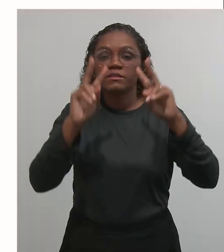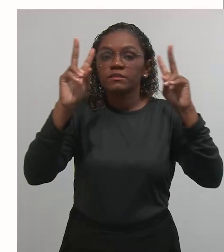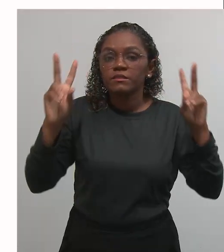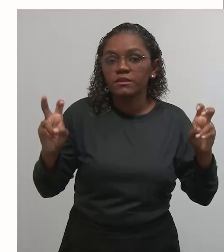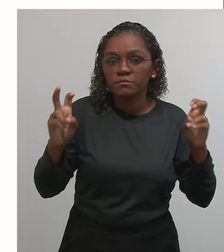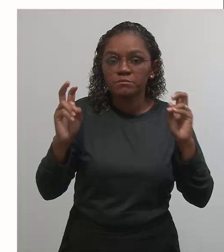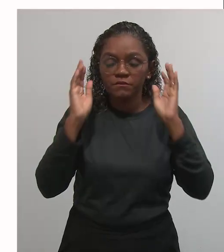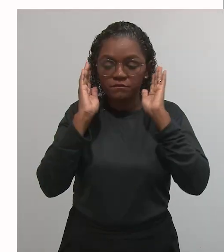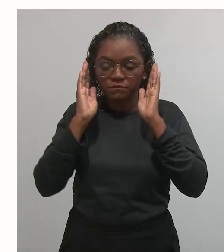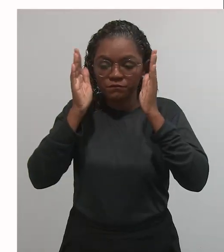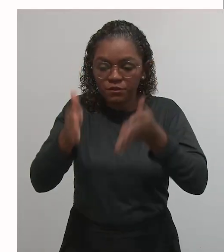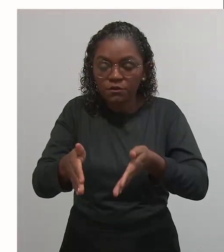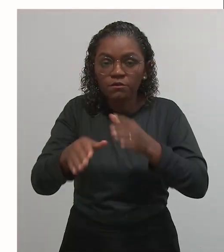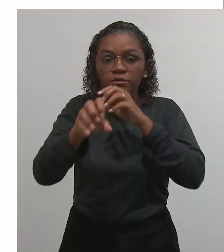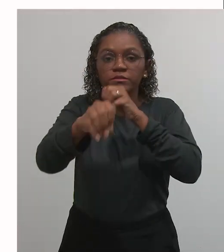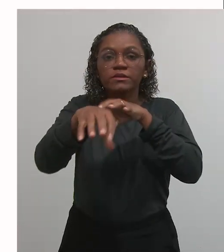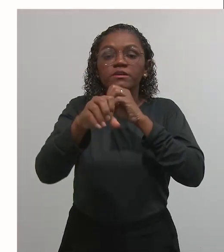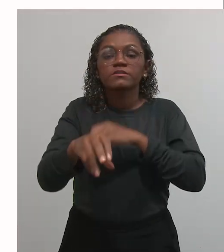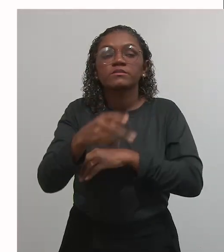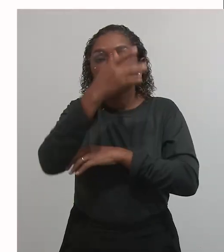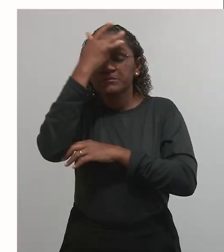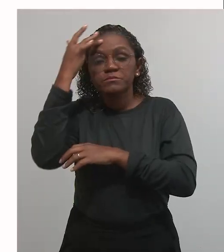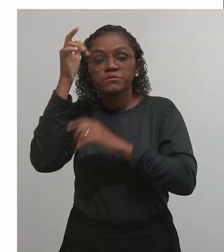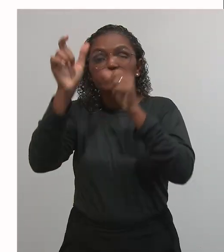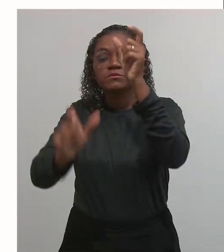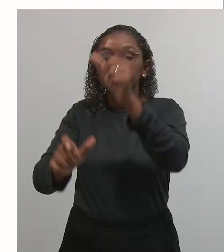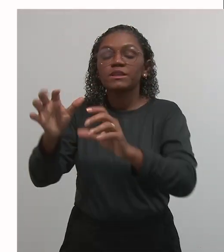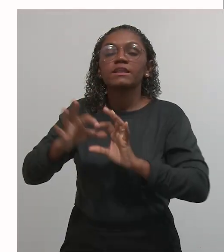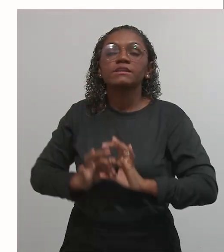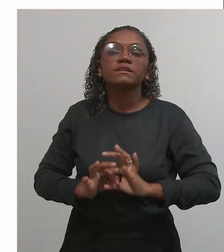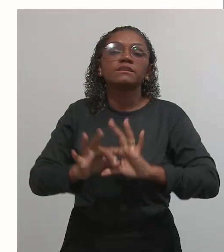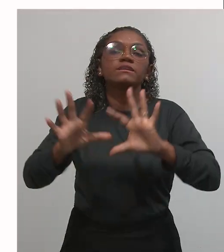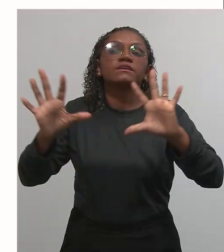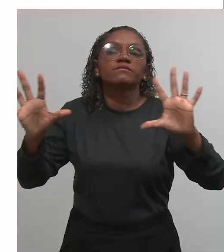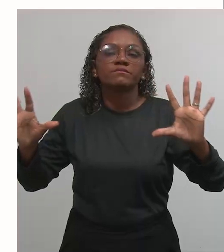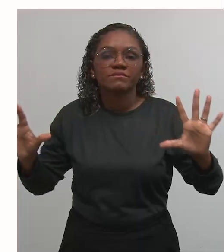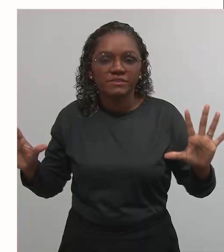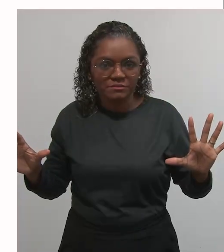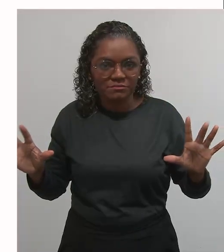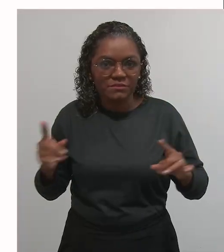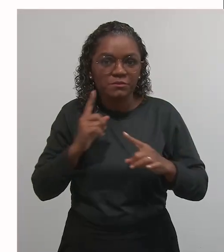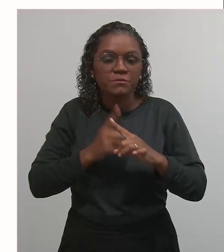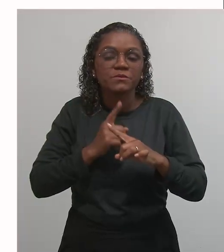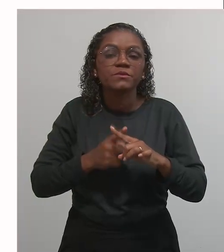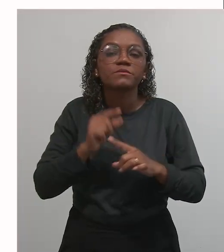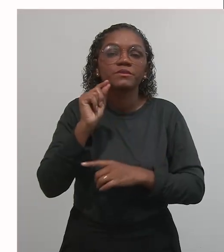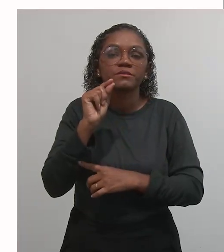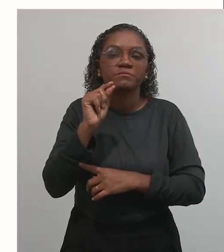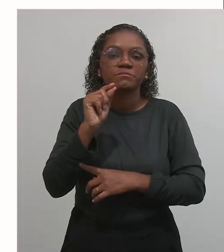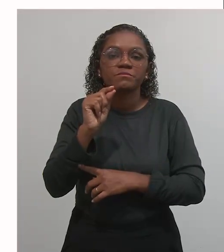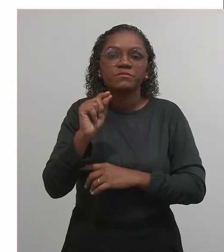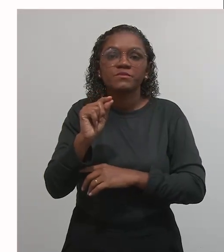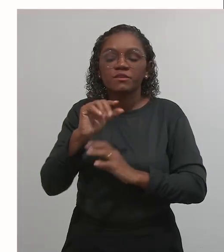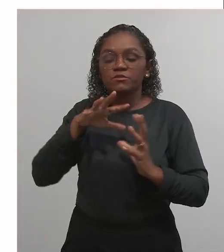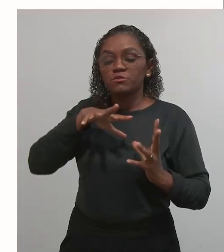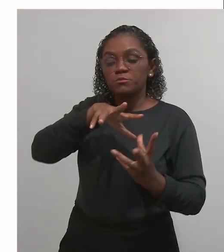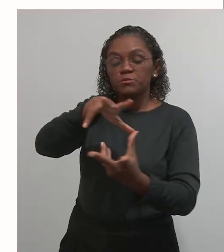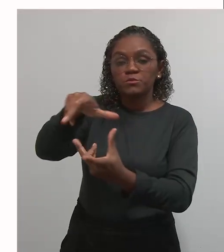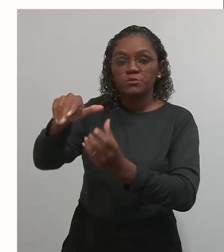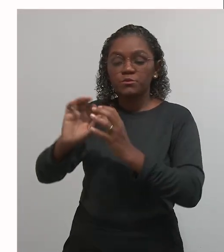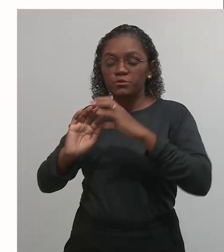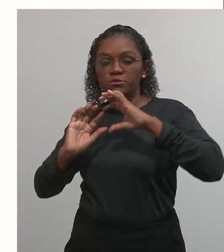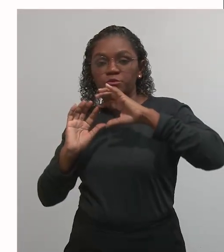homens livres, né? Aí a gente começa a entender aí como a educação começou a ser delineada no mundo ocidental.